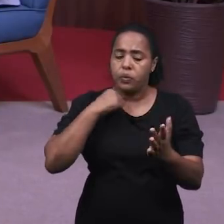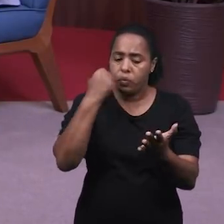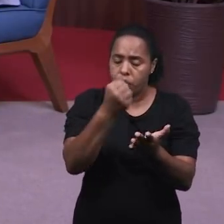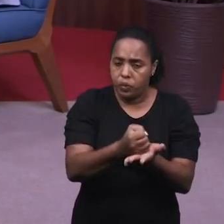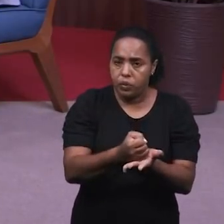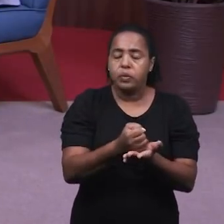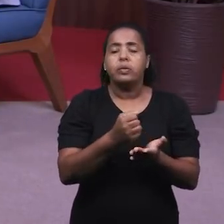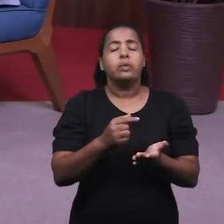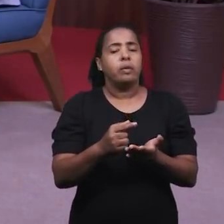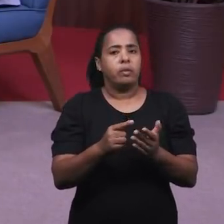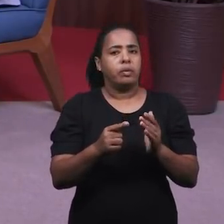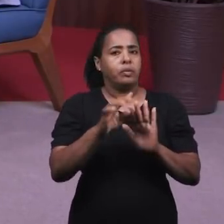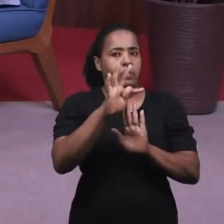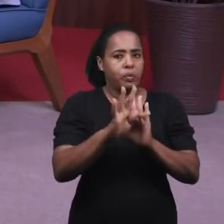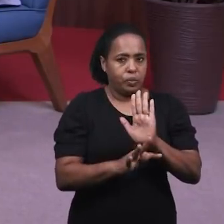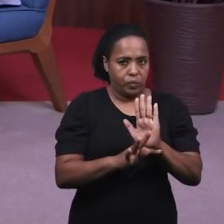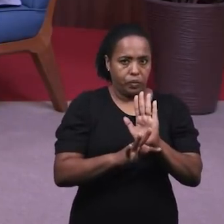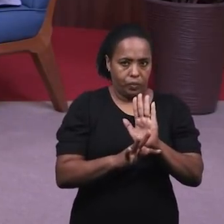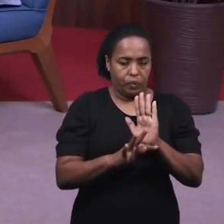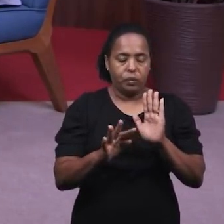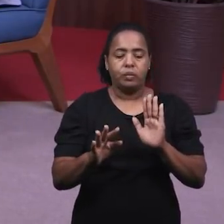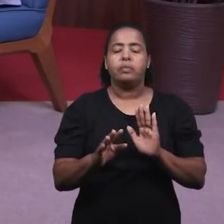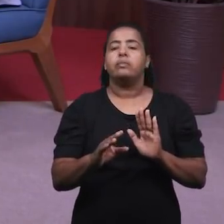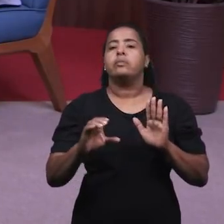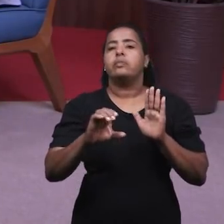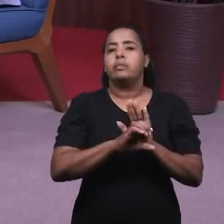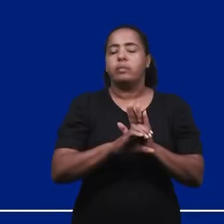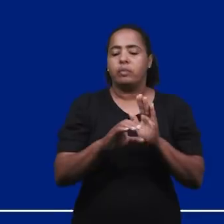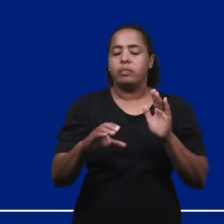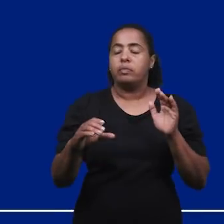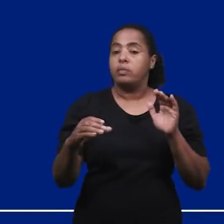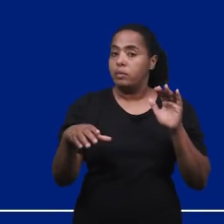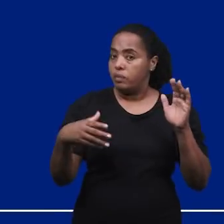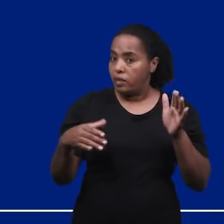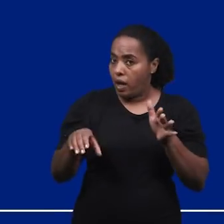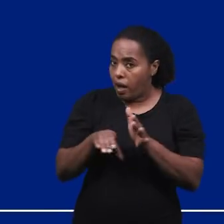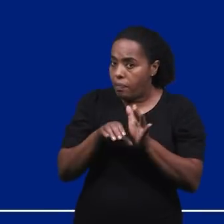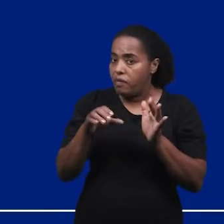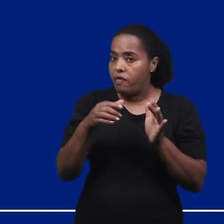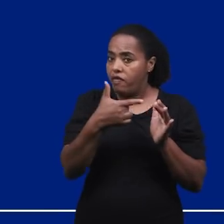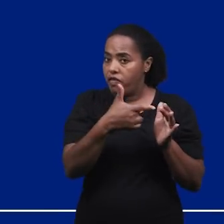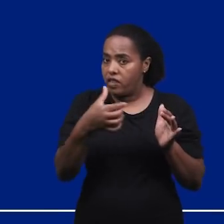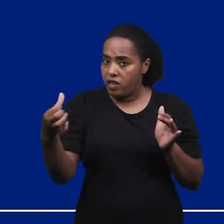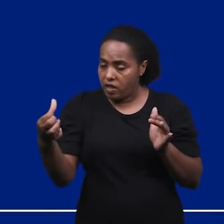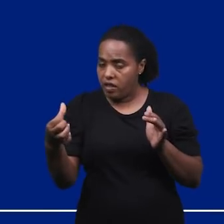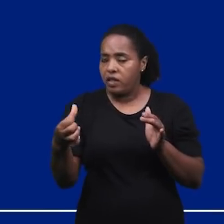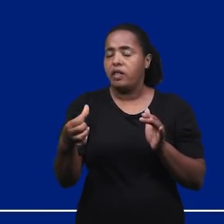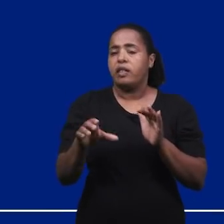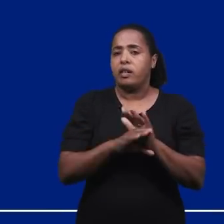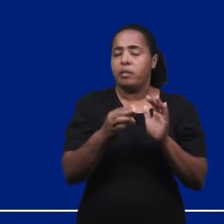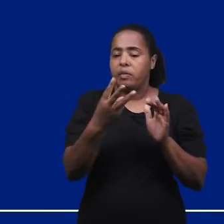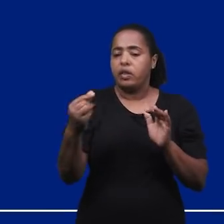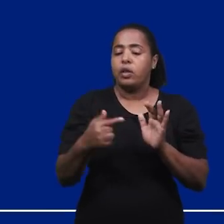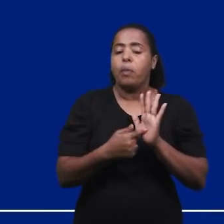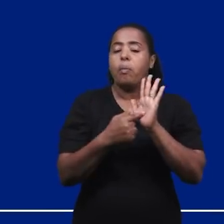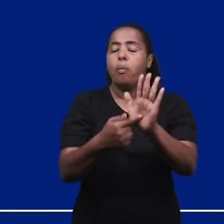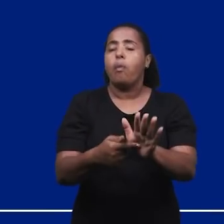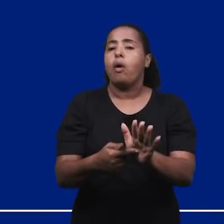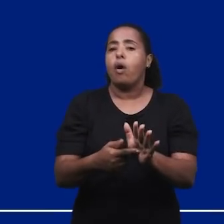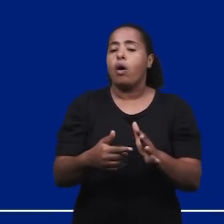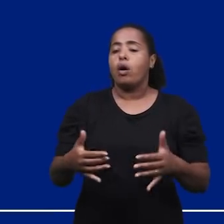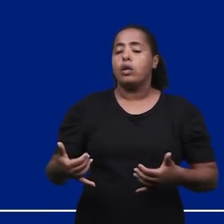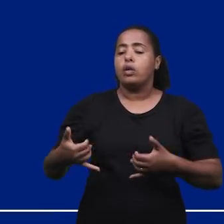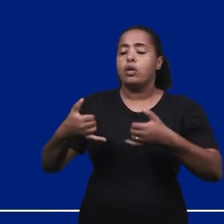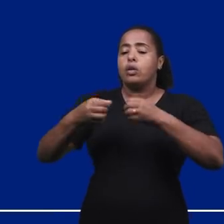aqui um texto bíblico, está em Êxodo, capítulo 26, verso 30, que diz o seguinte: então levantarás o